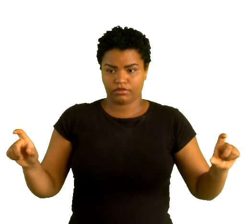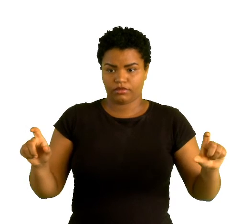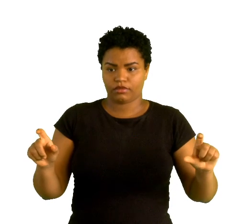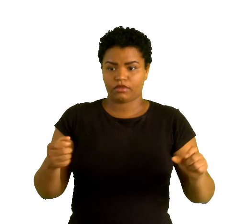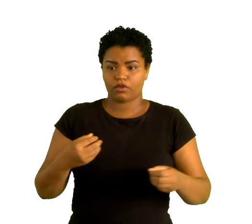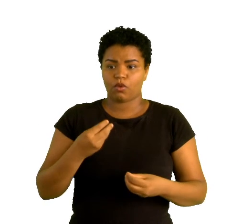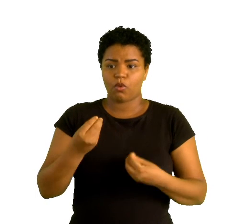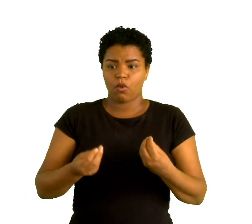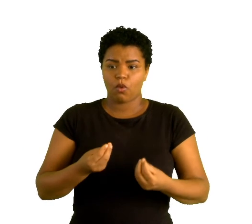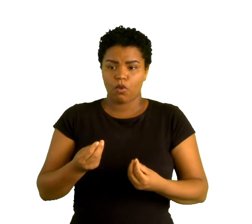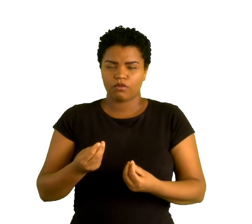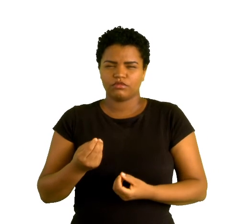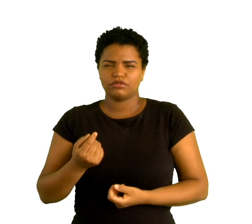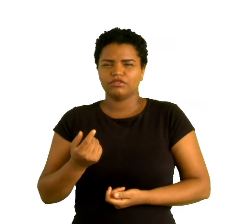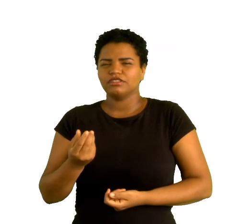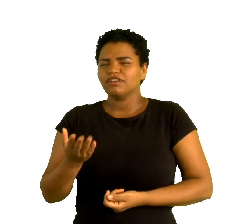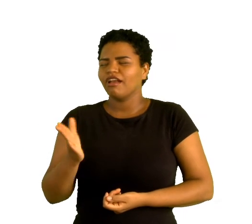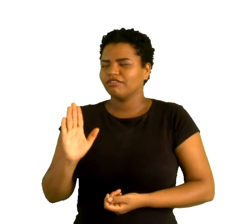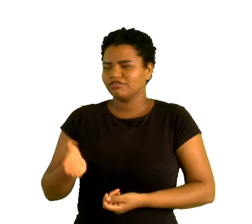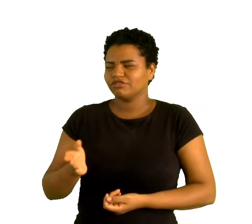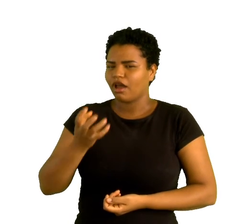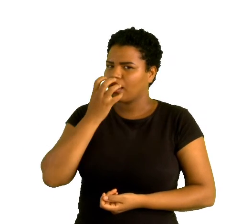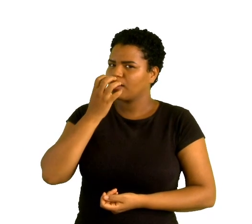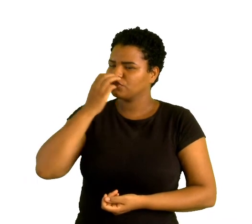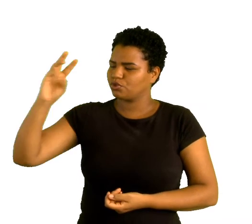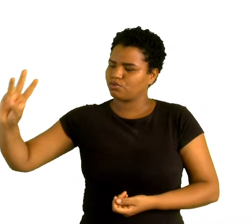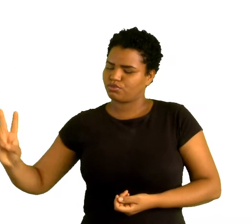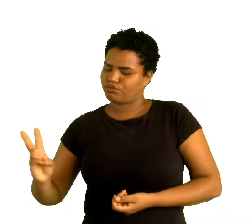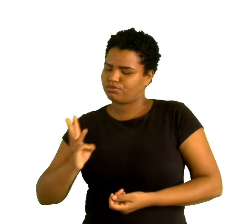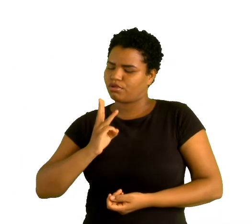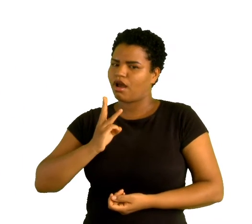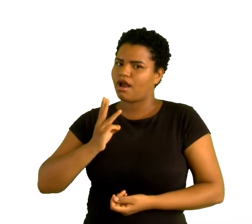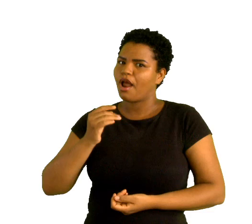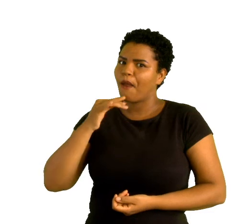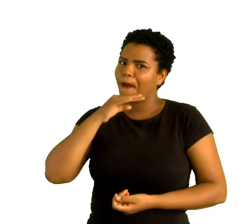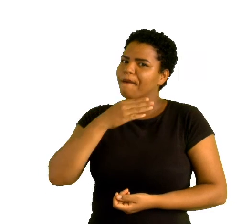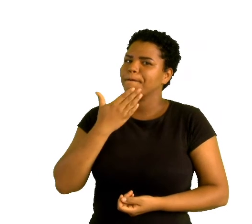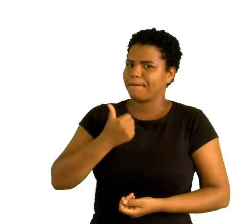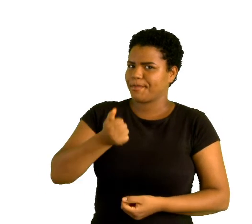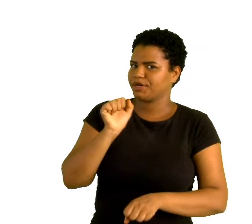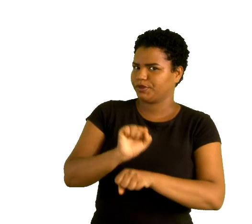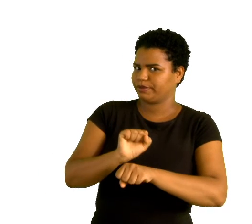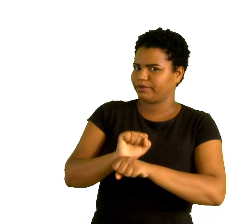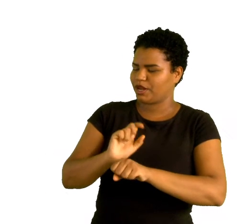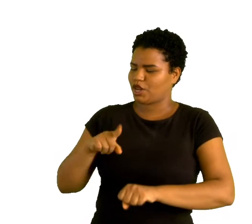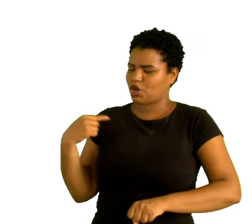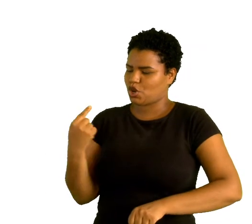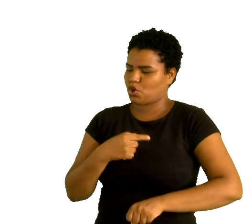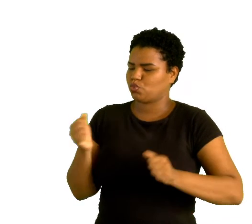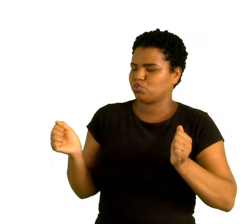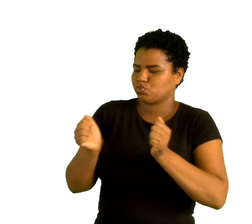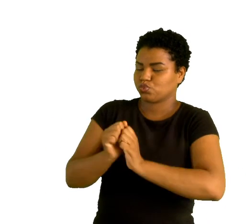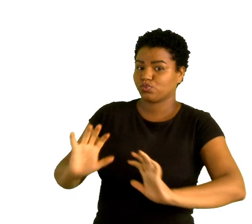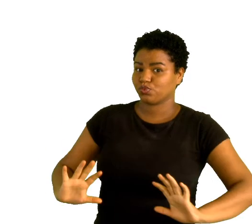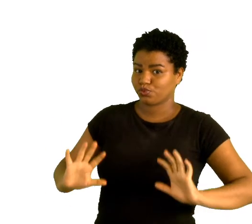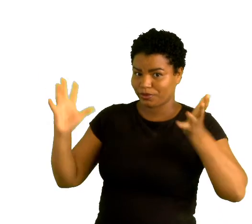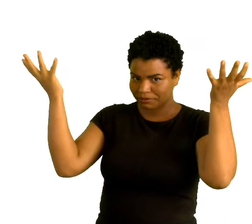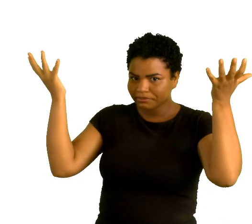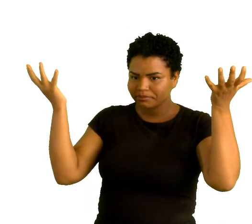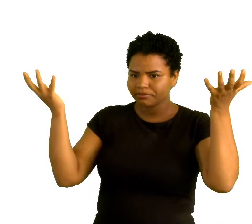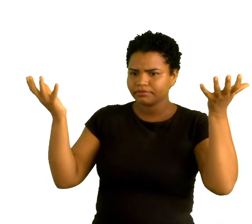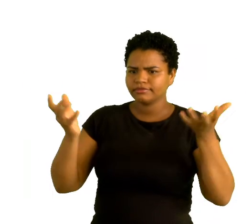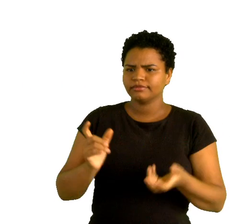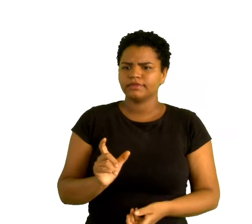cachorros, acho bom esperá-los, para que todos nós comemoremos. A